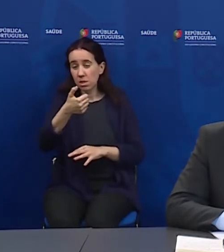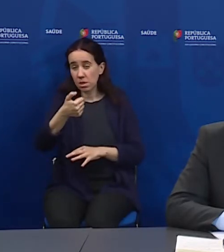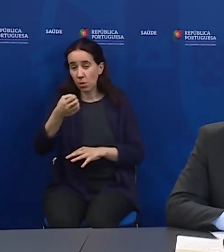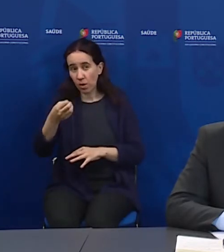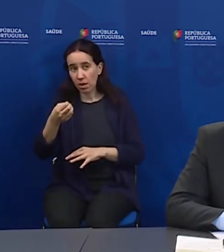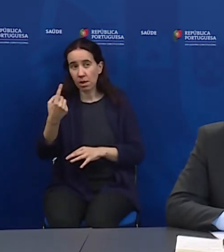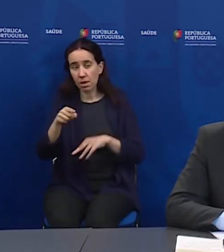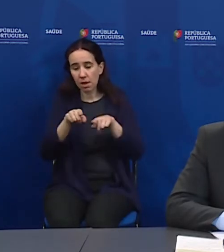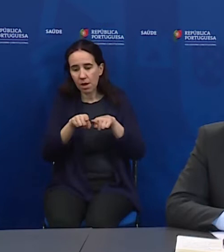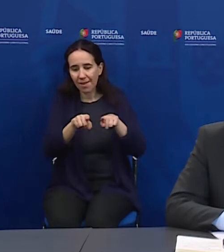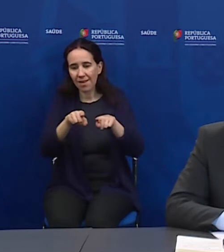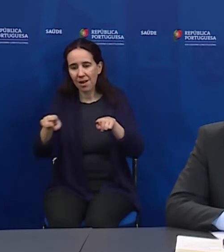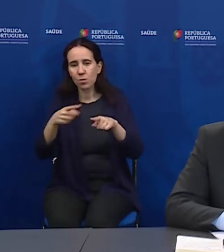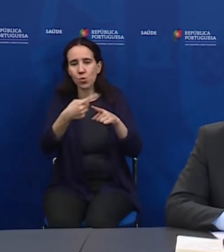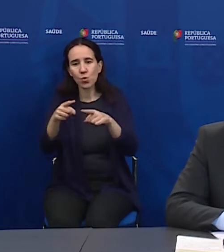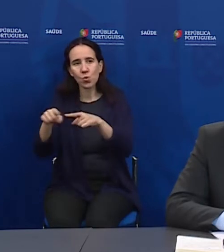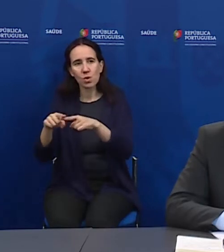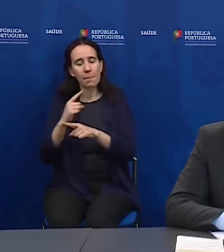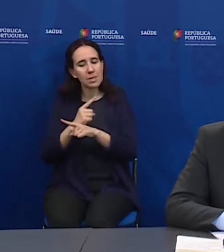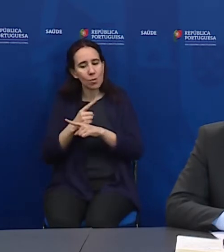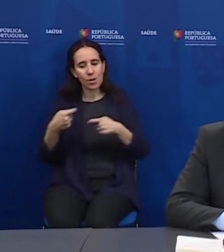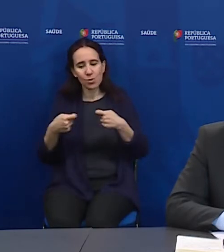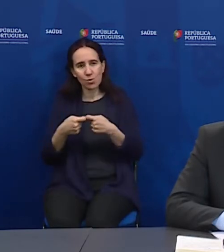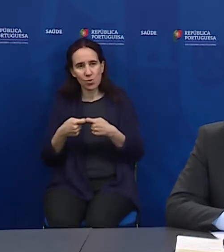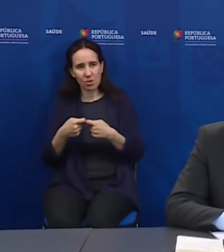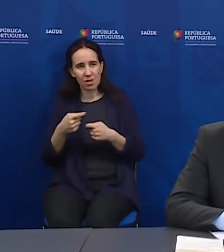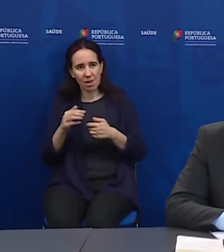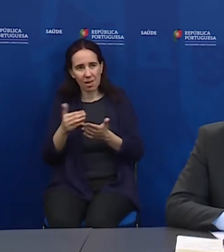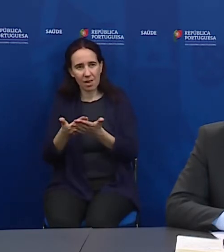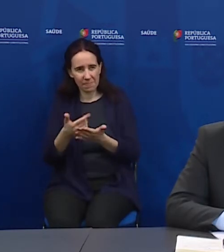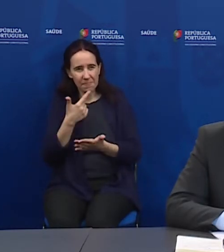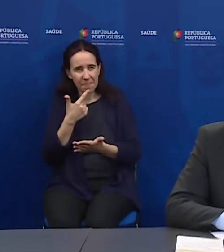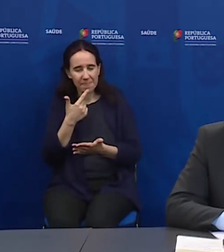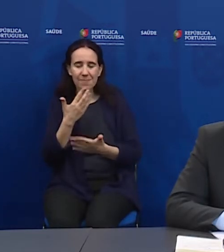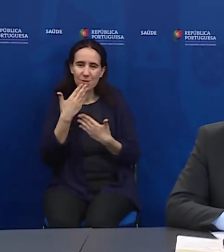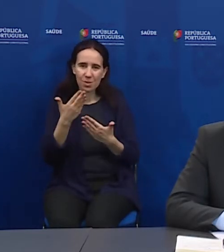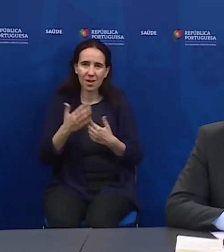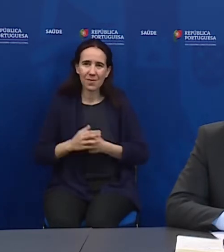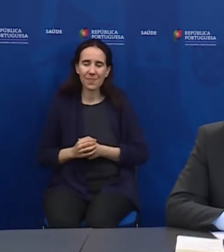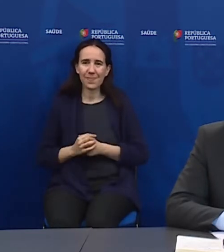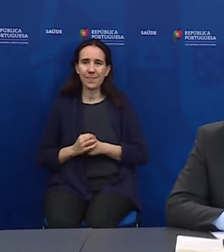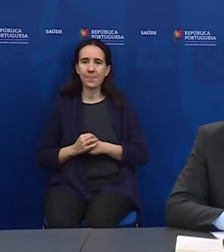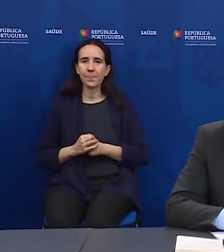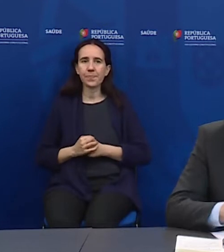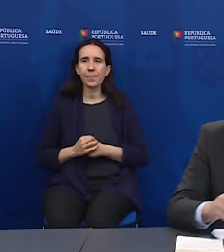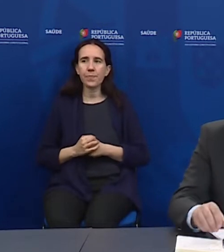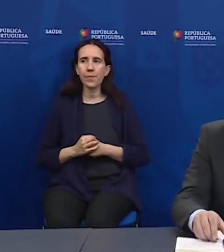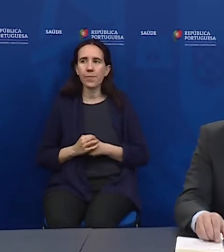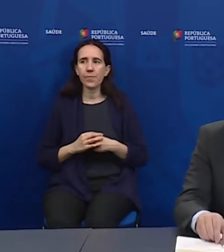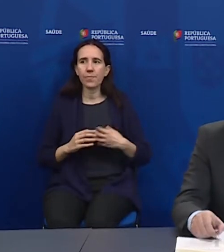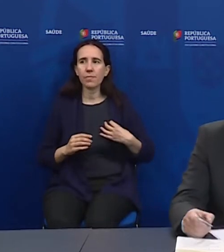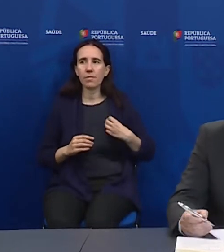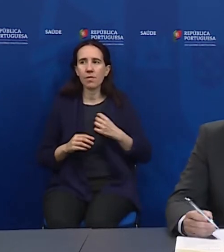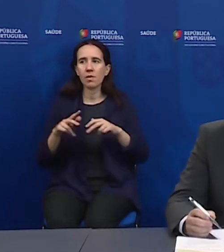150 linhagens diferentes, mas sempre da mesma estirpe. Não sei se me fiz entender. Muito obrigado. Primeira questão